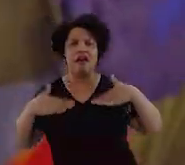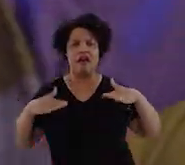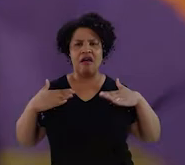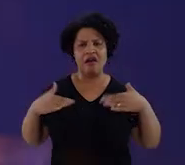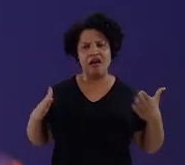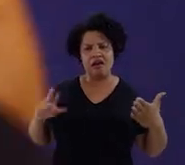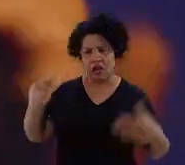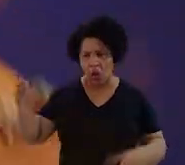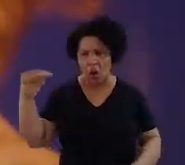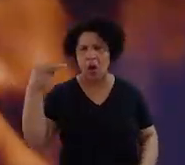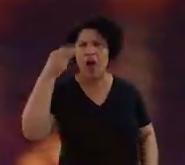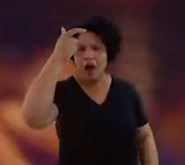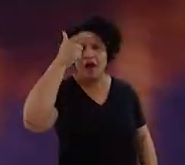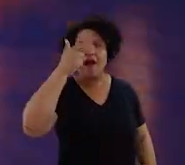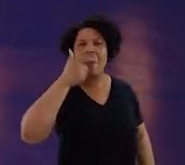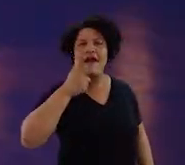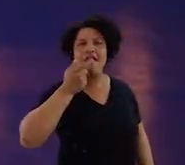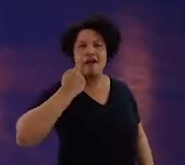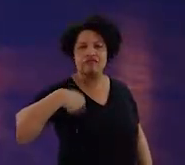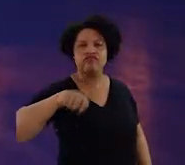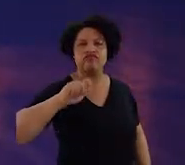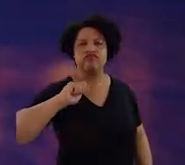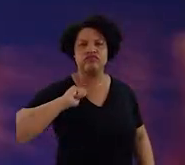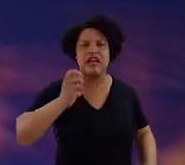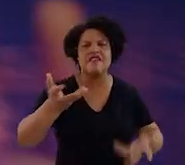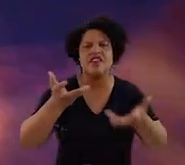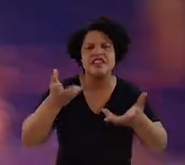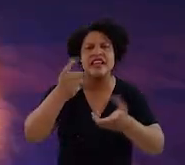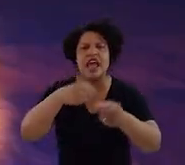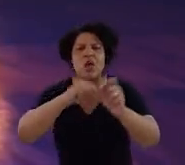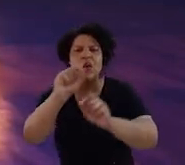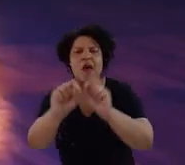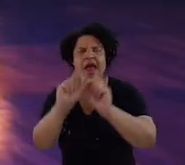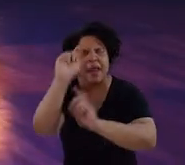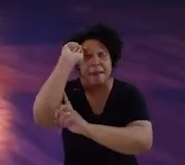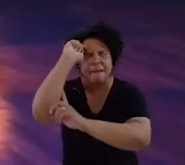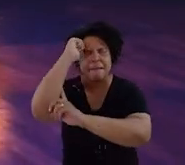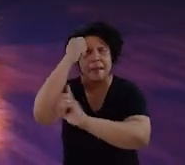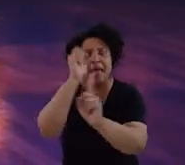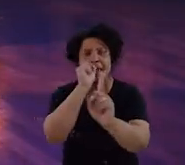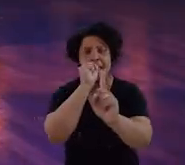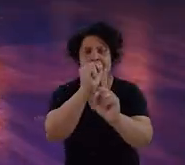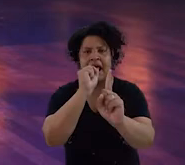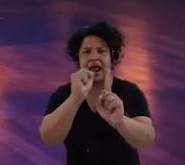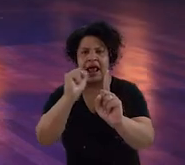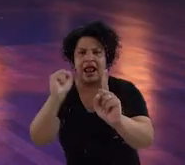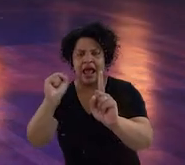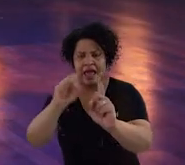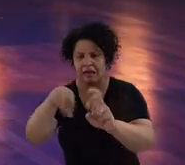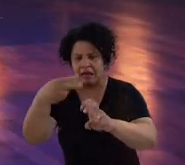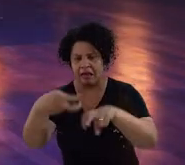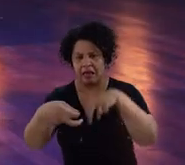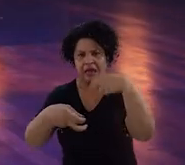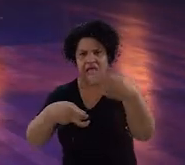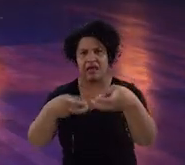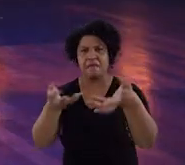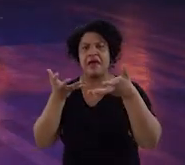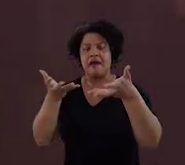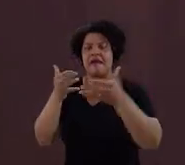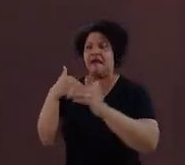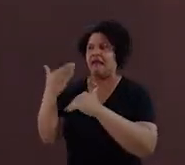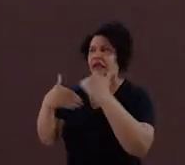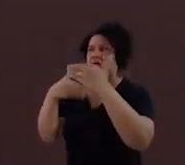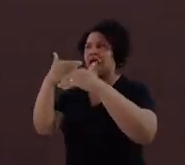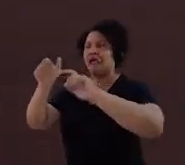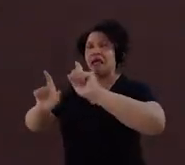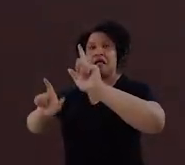em mim. Eles nem querem letra, querem treta e morte. Tipo Back to B.I.G. Na estrada será só progresso. Na mídia